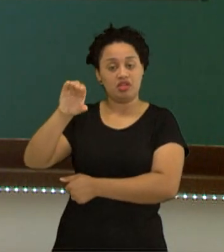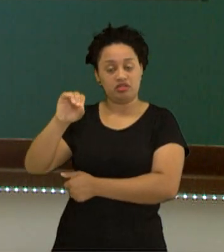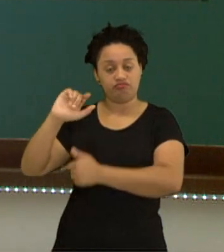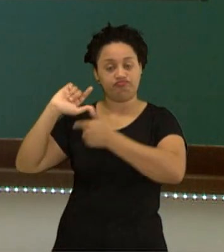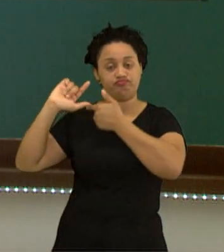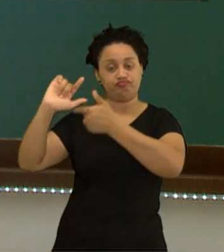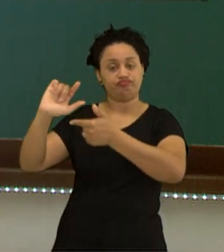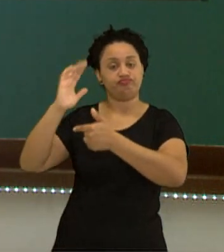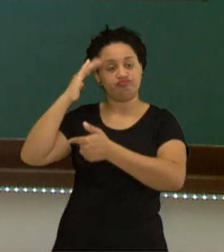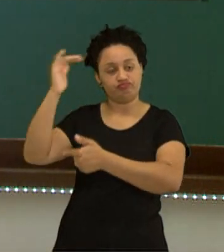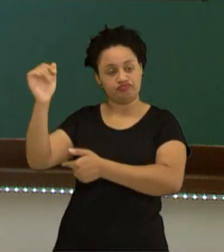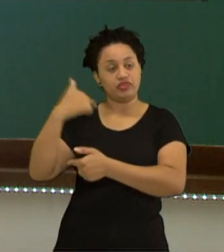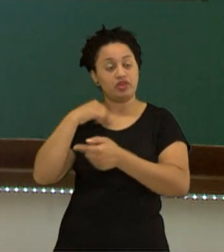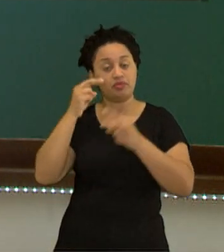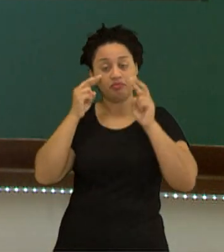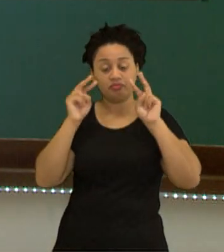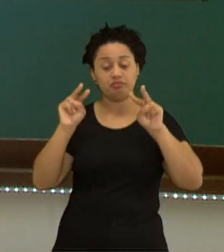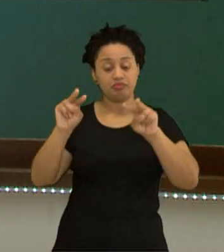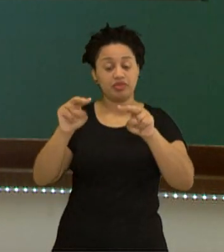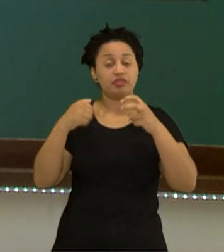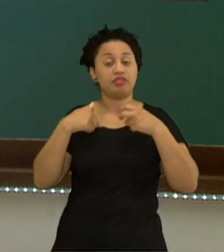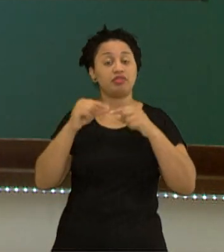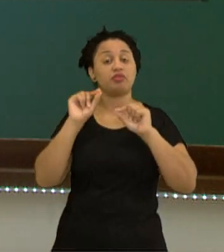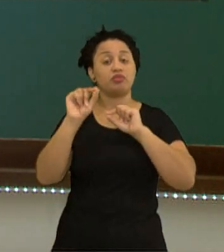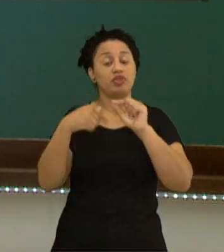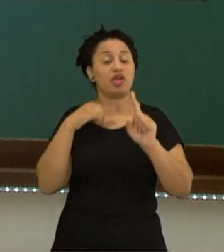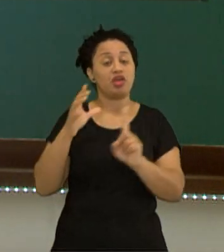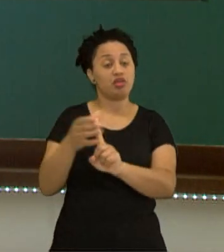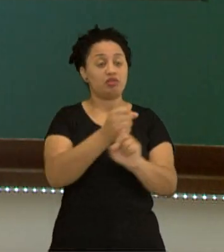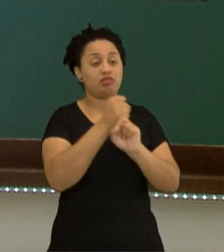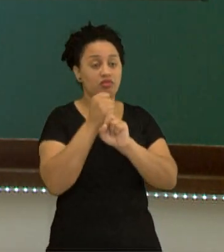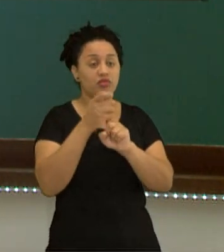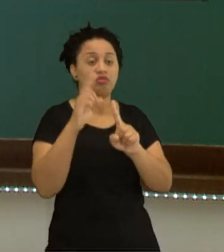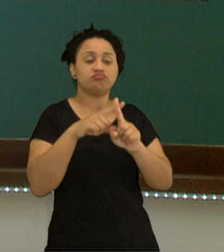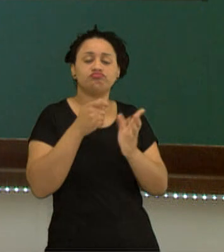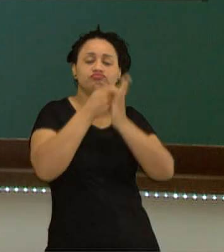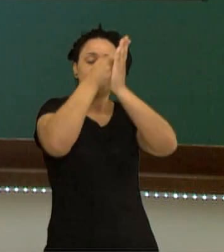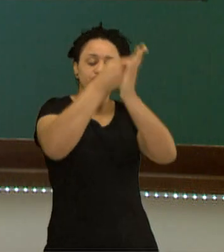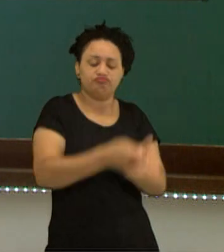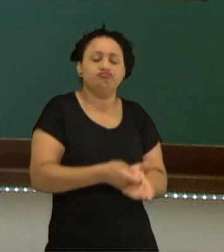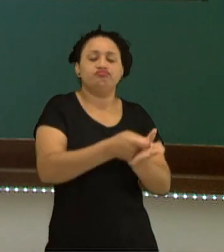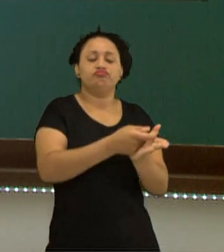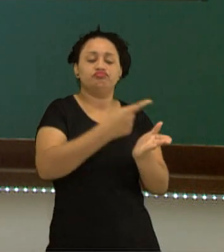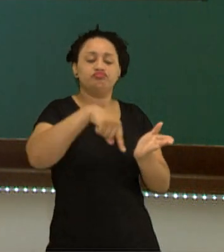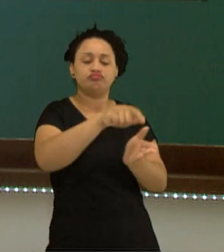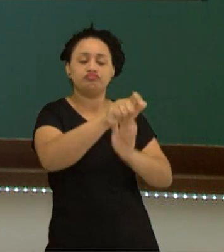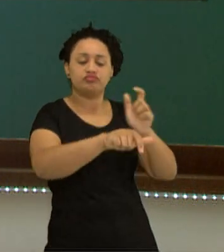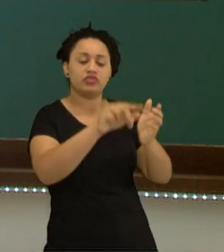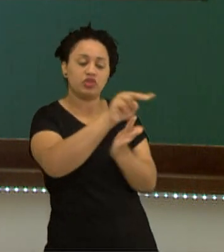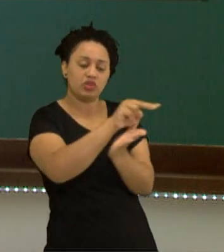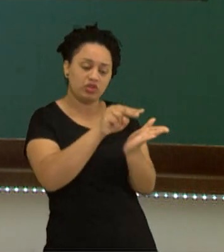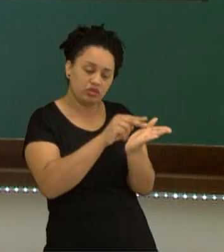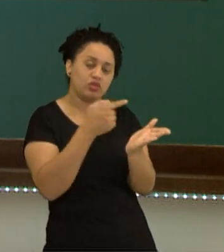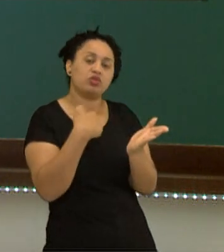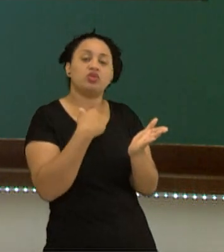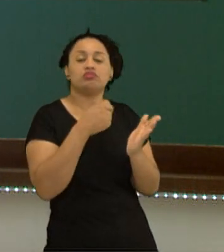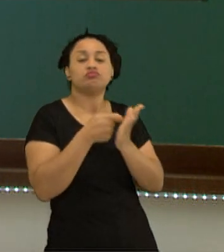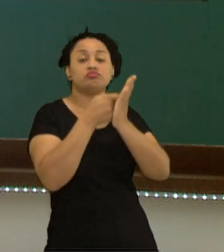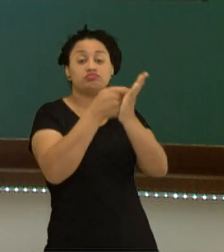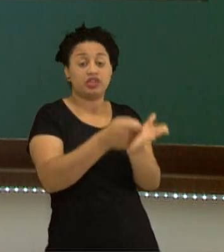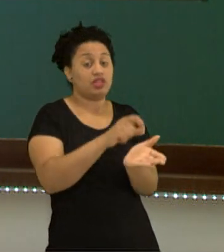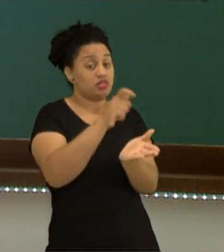de clássico, na visão dela, é um conceito dominante, porque ele impõe ao leitor,